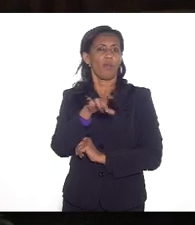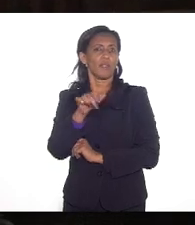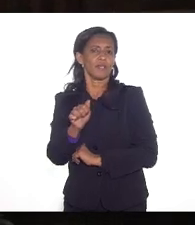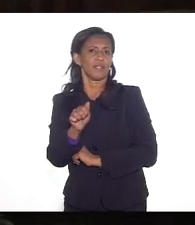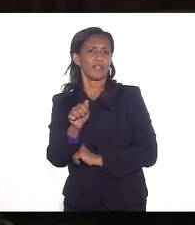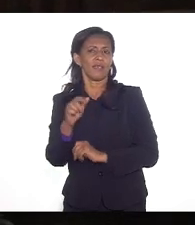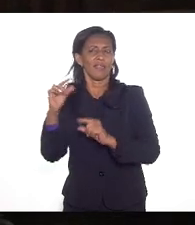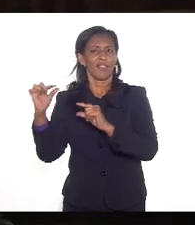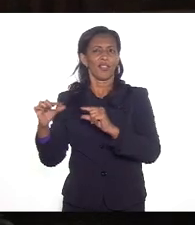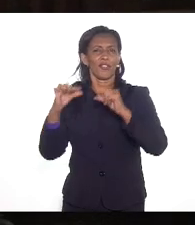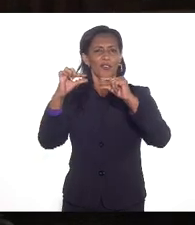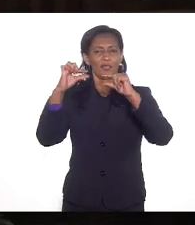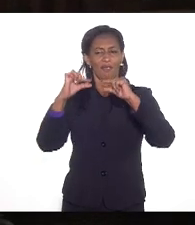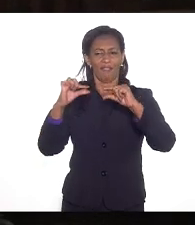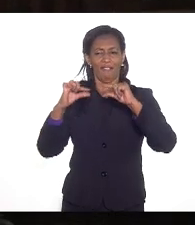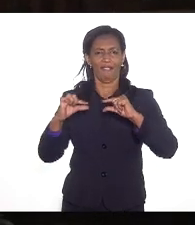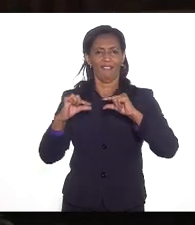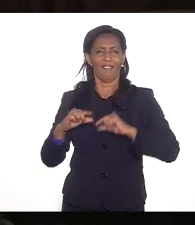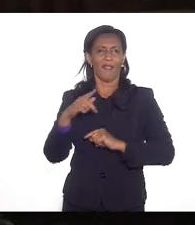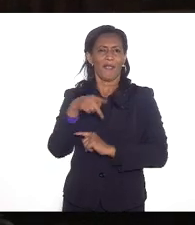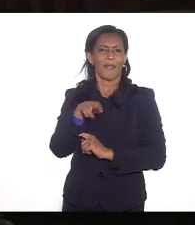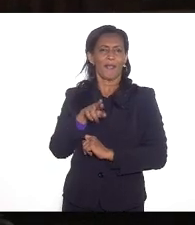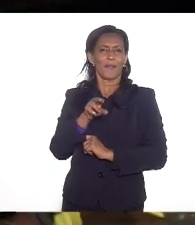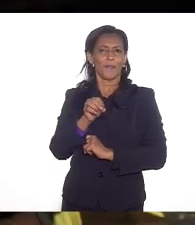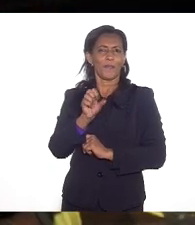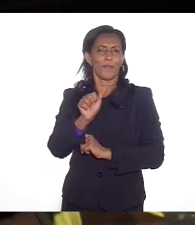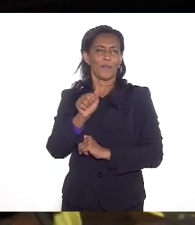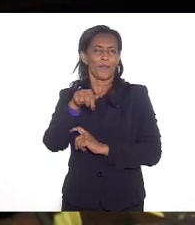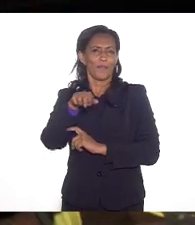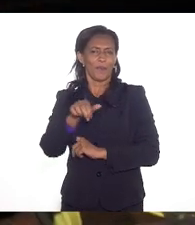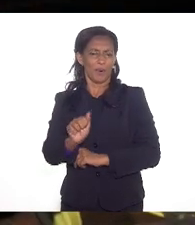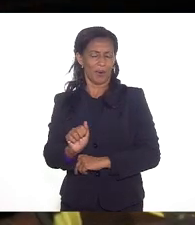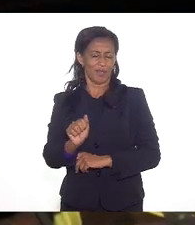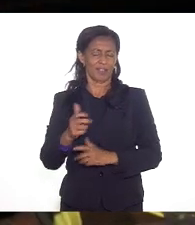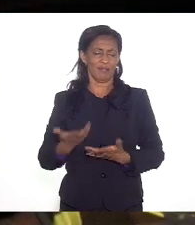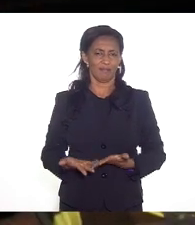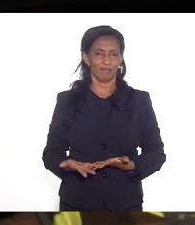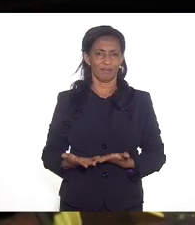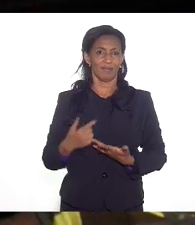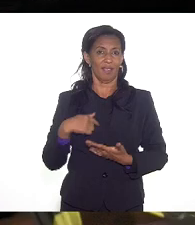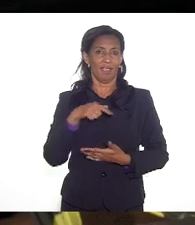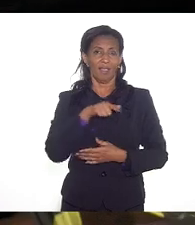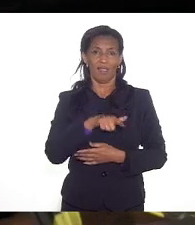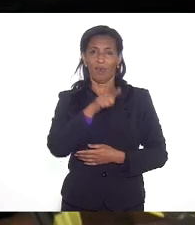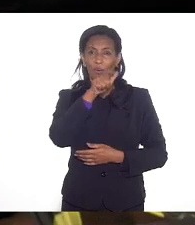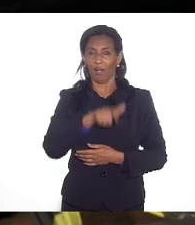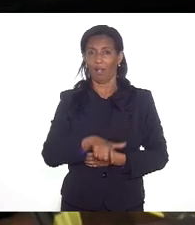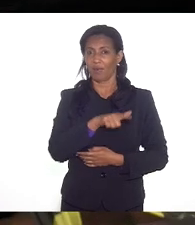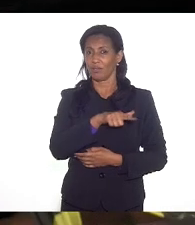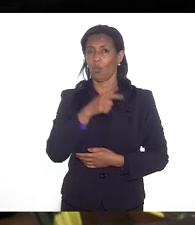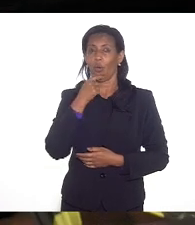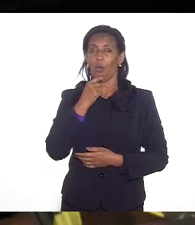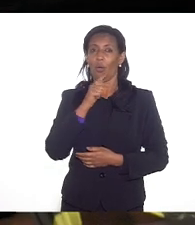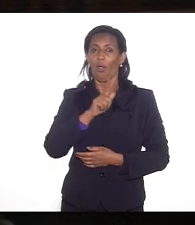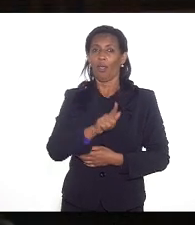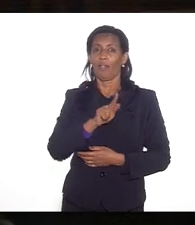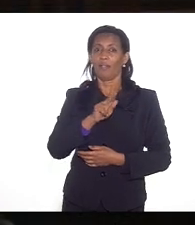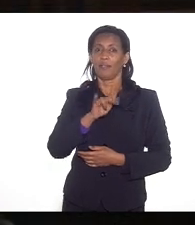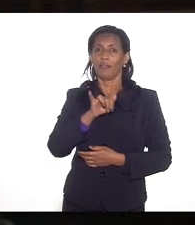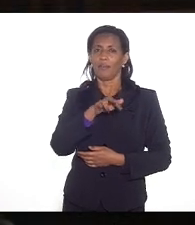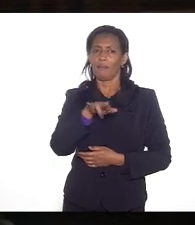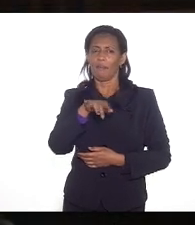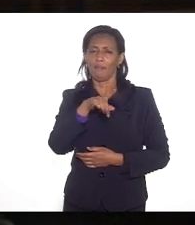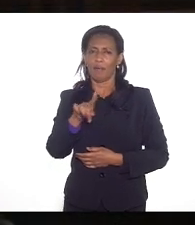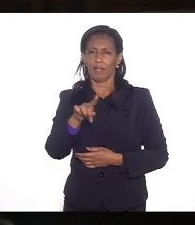prosa tem alguns confrontadores que tem uma prosa lírica e poética é o caso do Guimarães Rosa aqui no